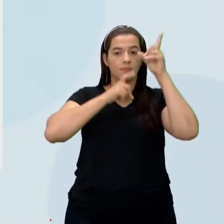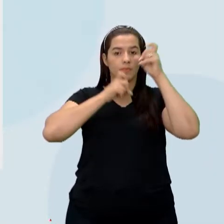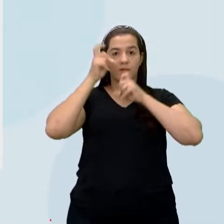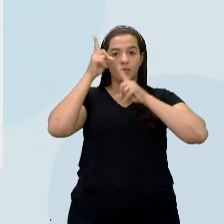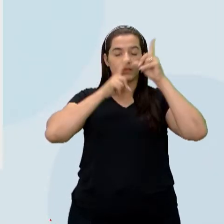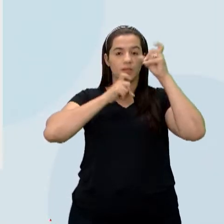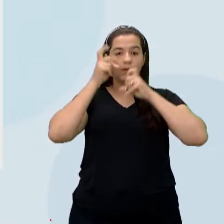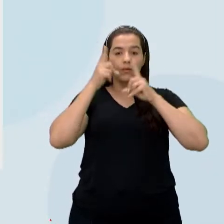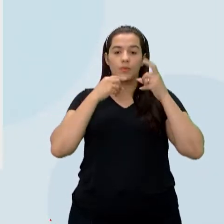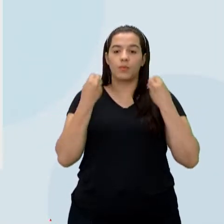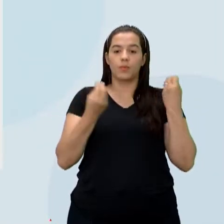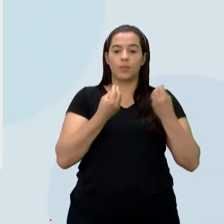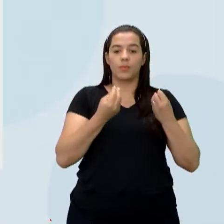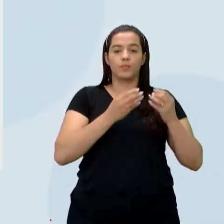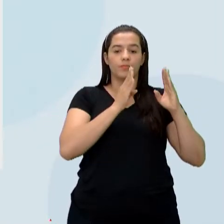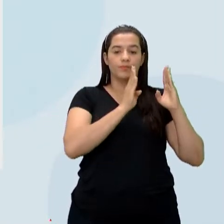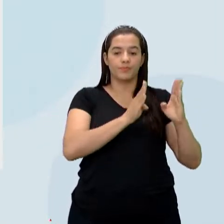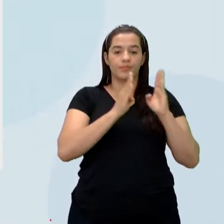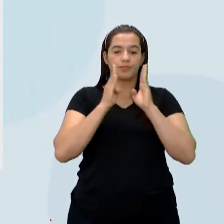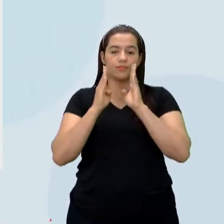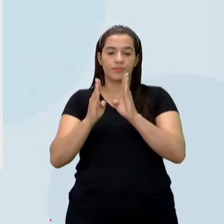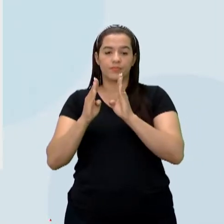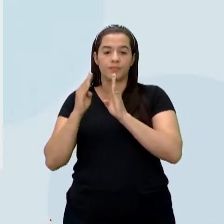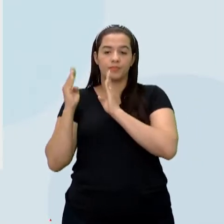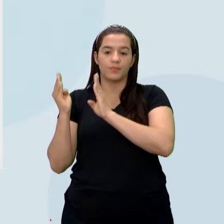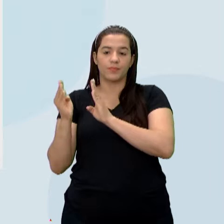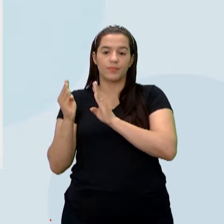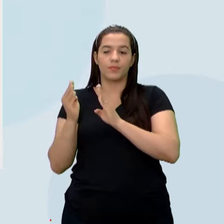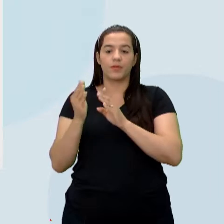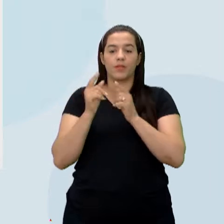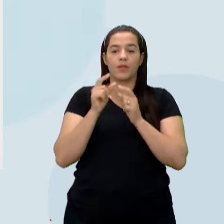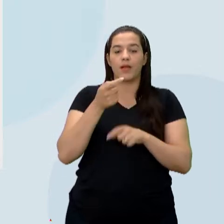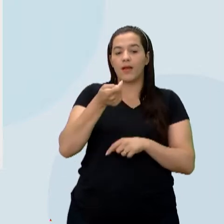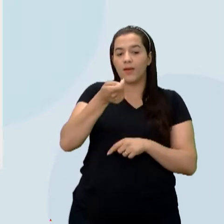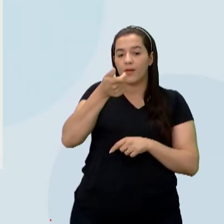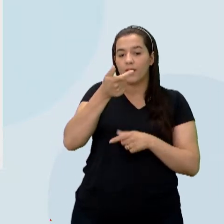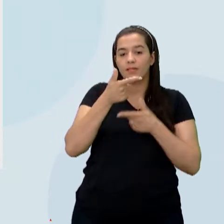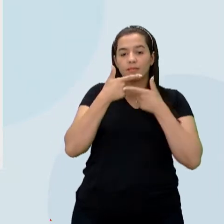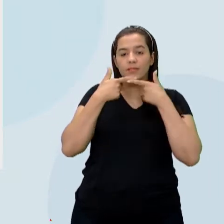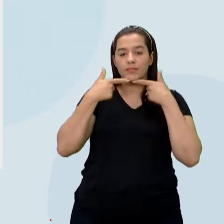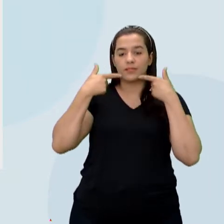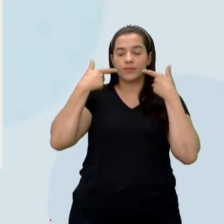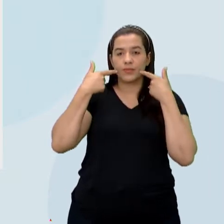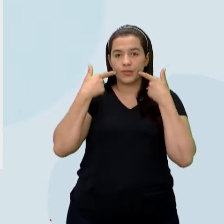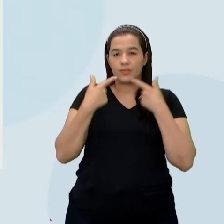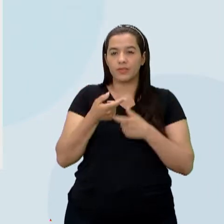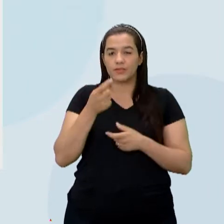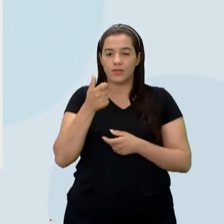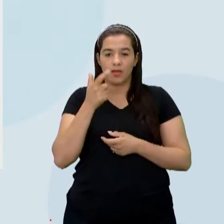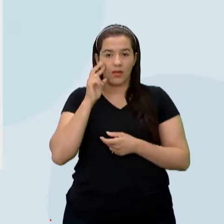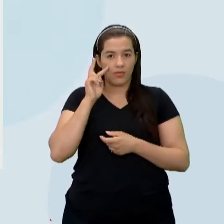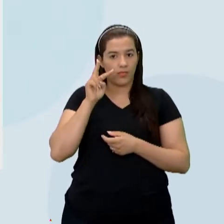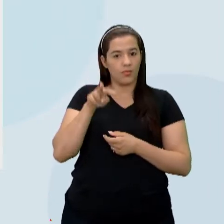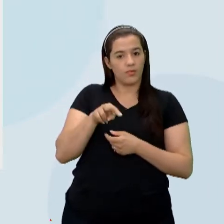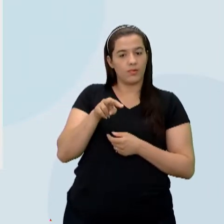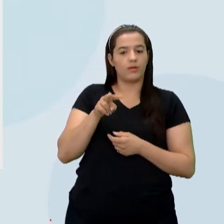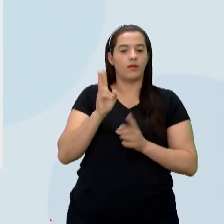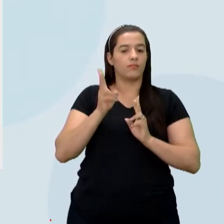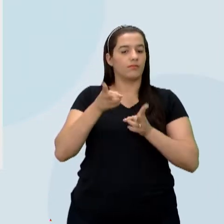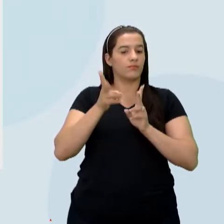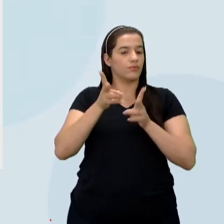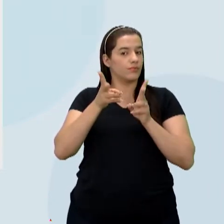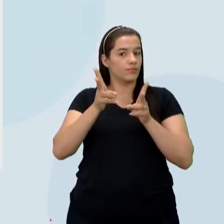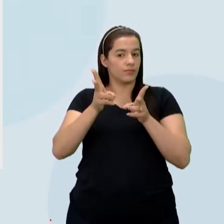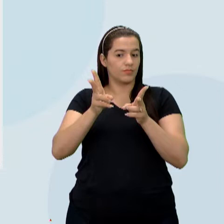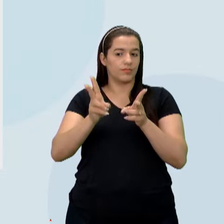primeiros quadrinhos e no último, um leve sorrisinho, né? Com esse olhar dele, ó, o olhar permanece